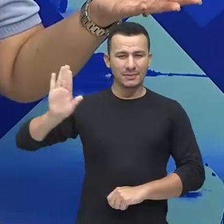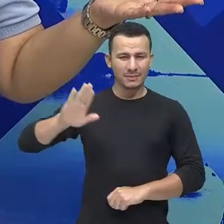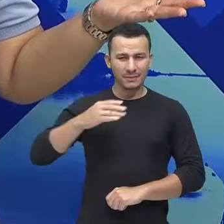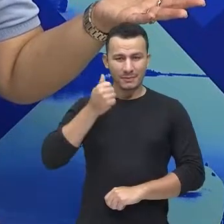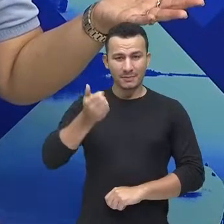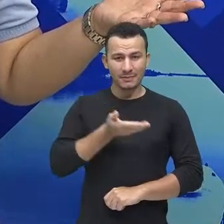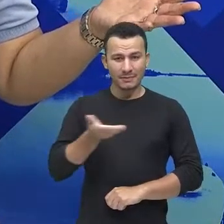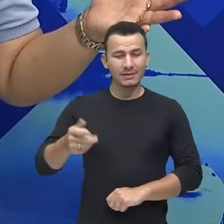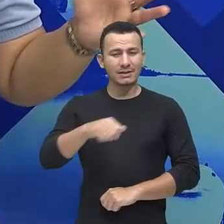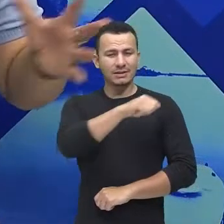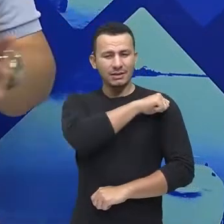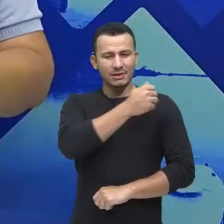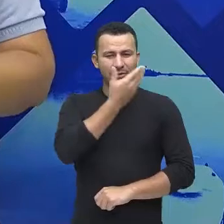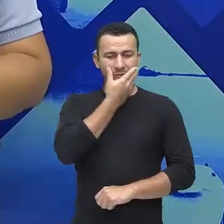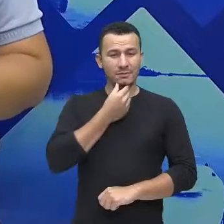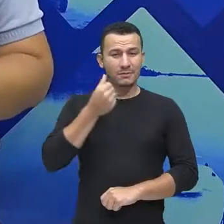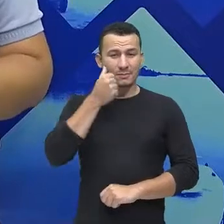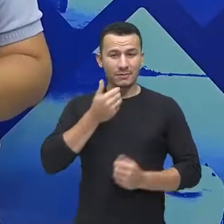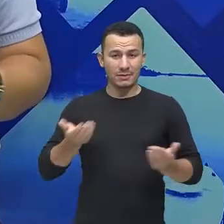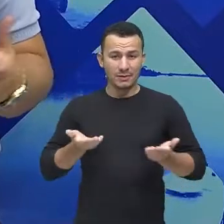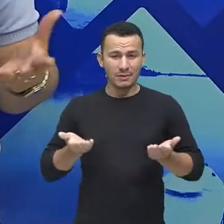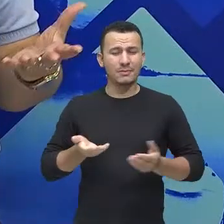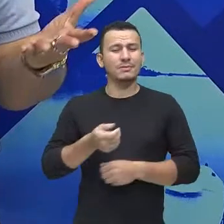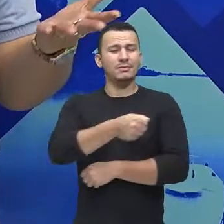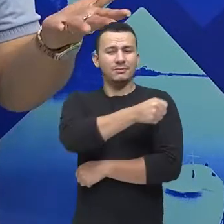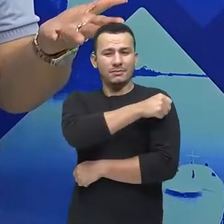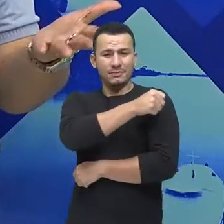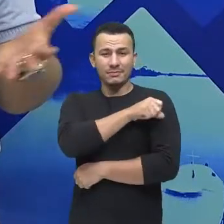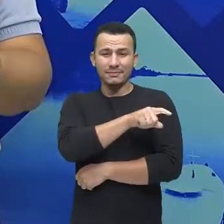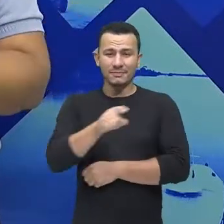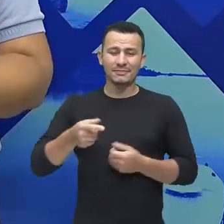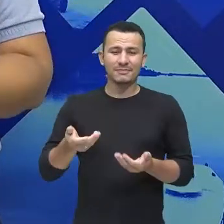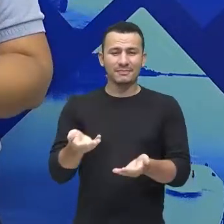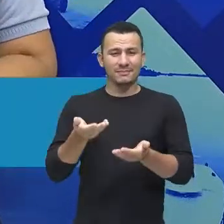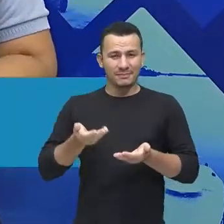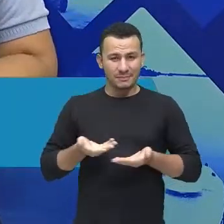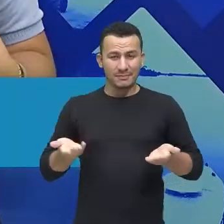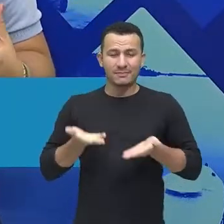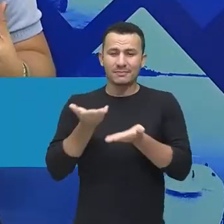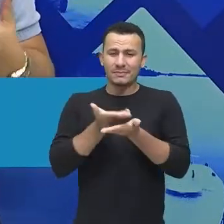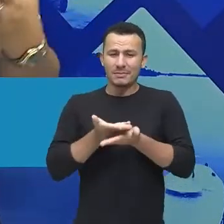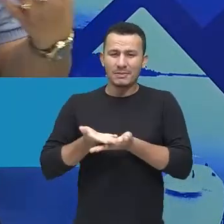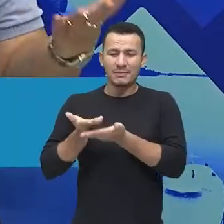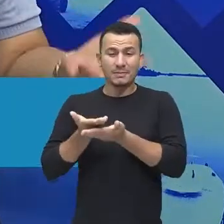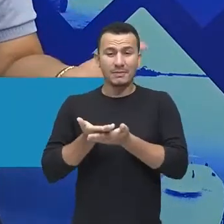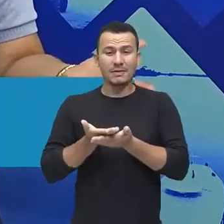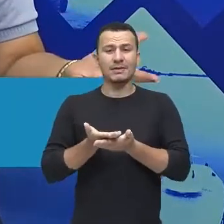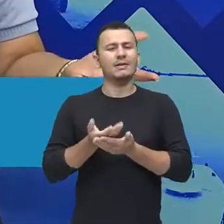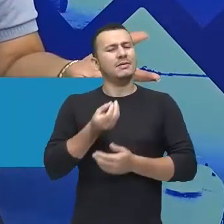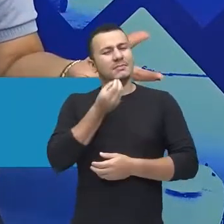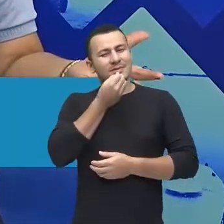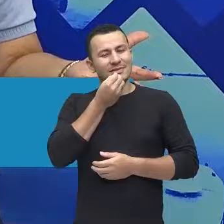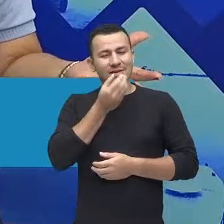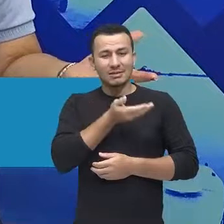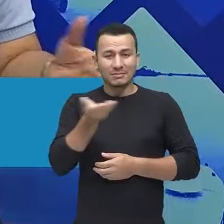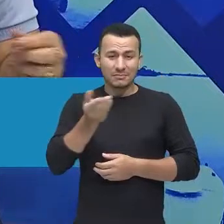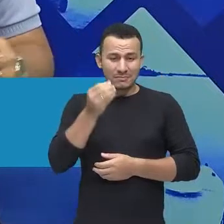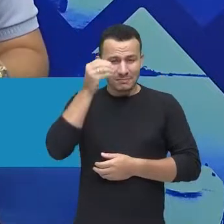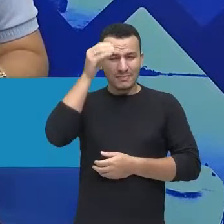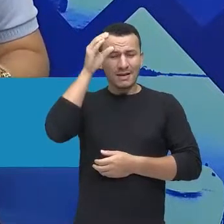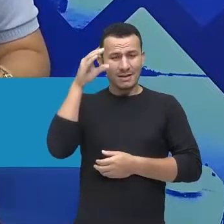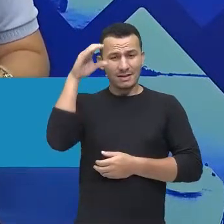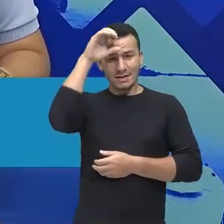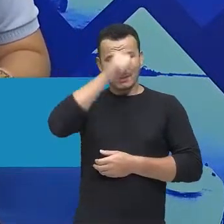Olá, alunos e alunas do 8º ano, sejam todos muito bem-vindos a mais uma oportunidade de